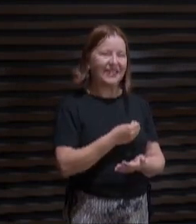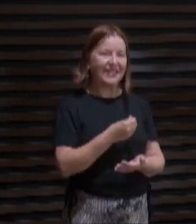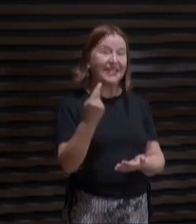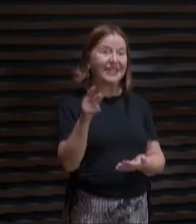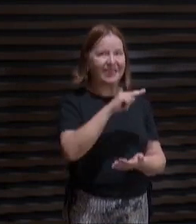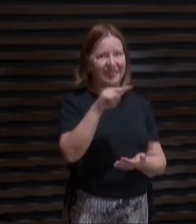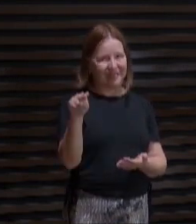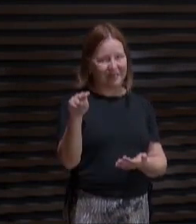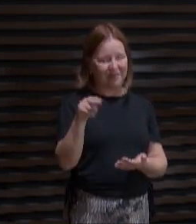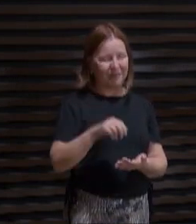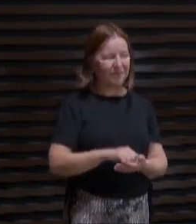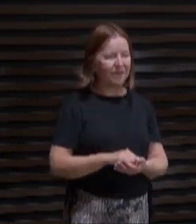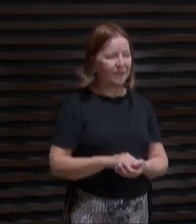nome.